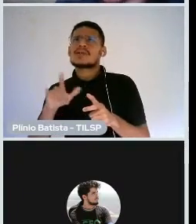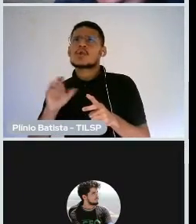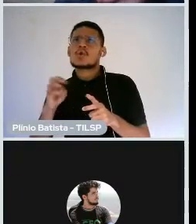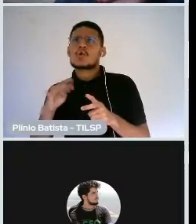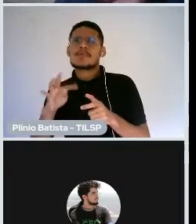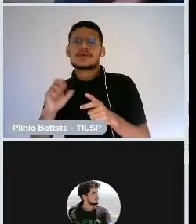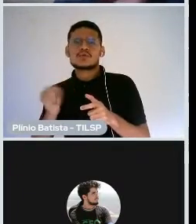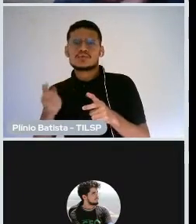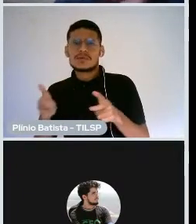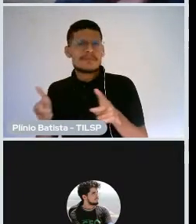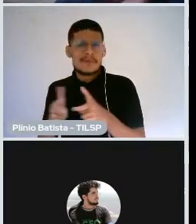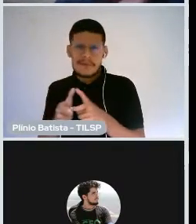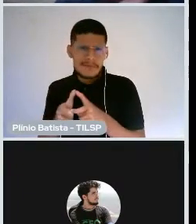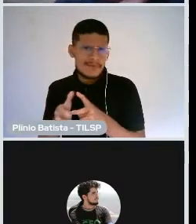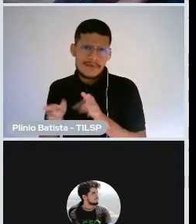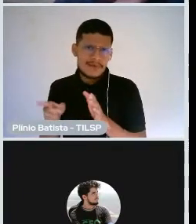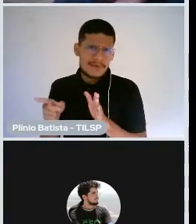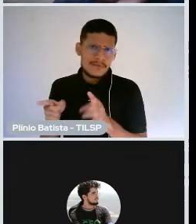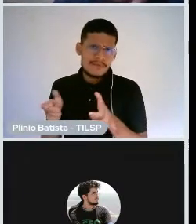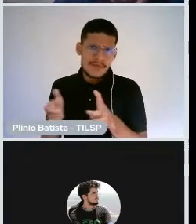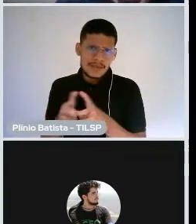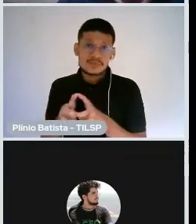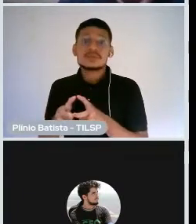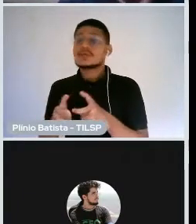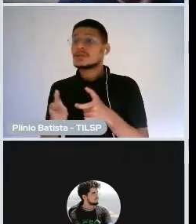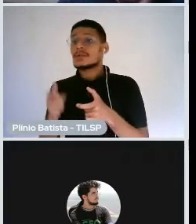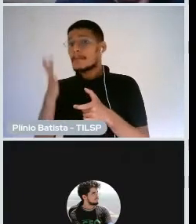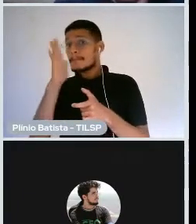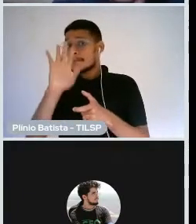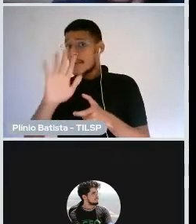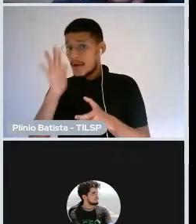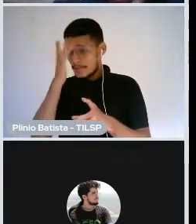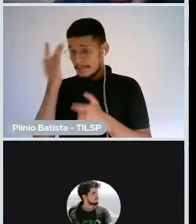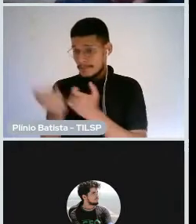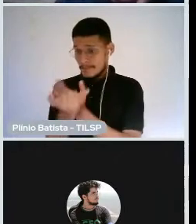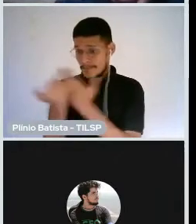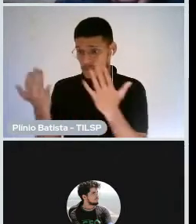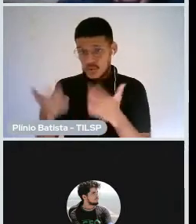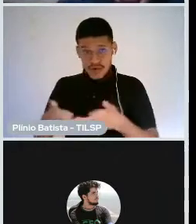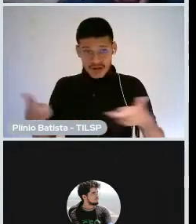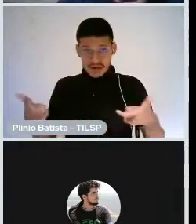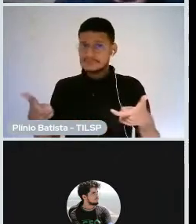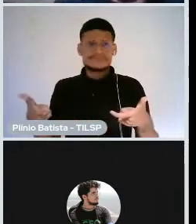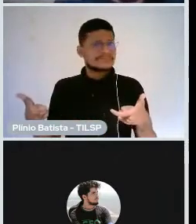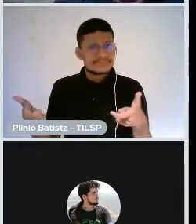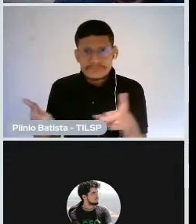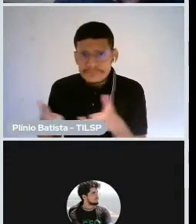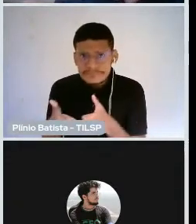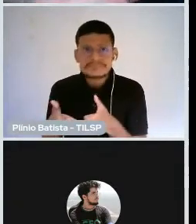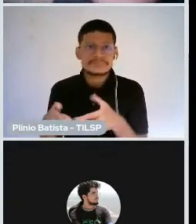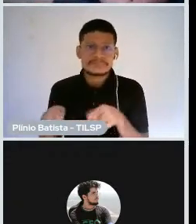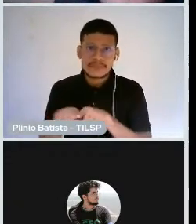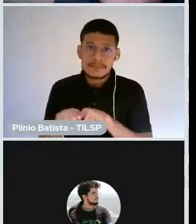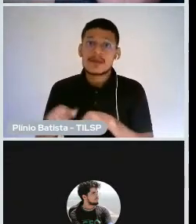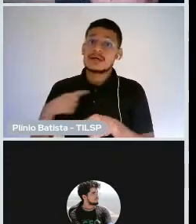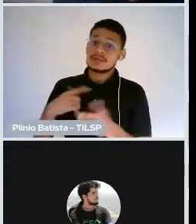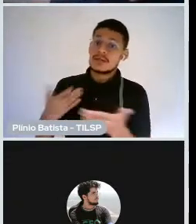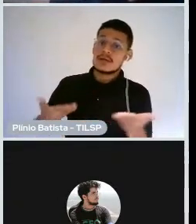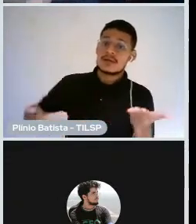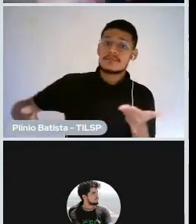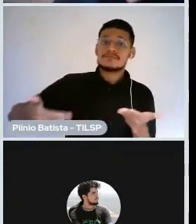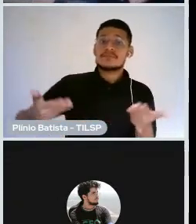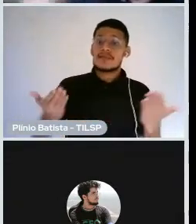isso, bem menos, e uma quantidade de população que também não é tão grande assim. E aí, quando a gente coloca nessa relação da